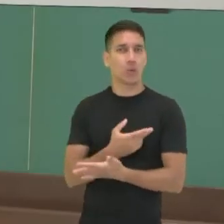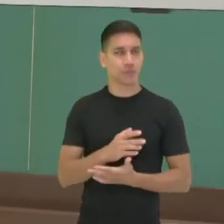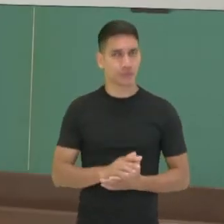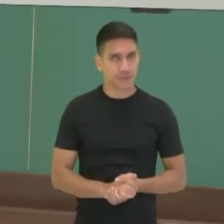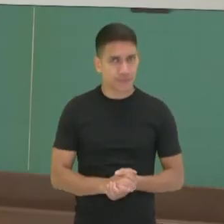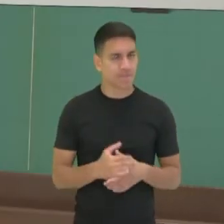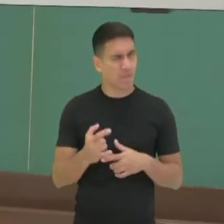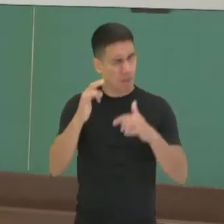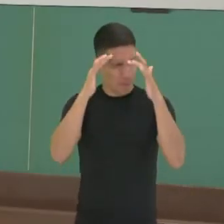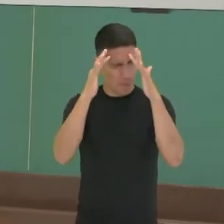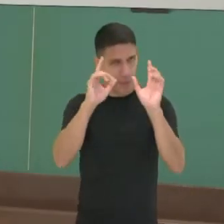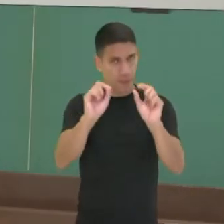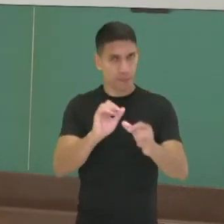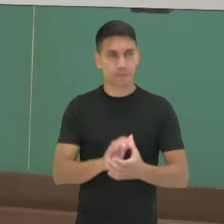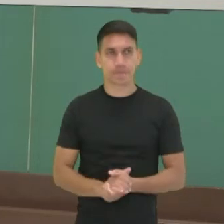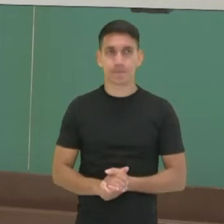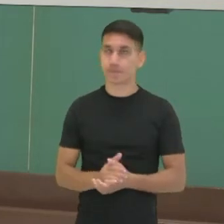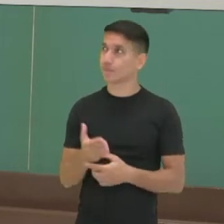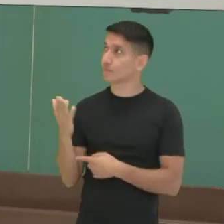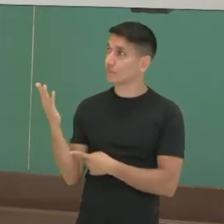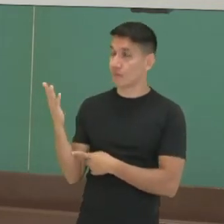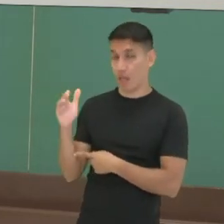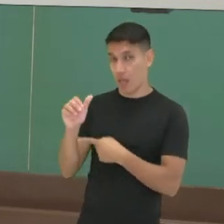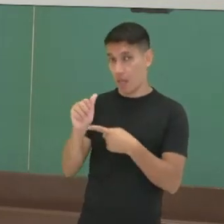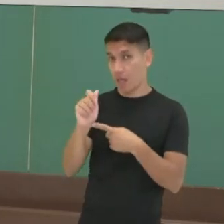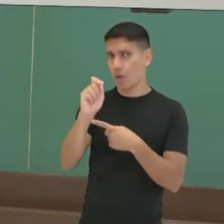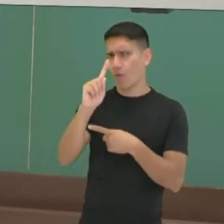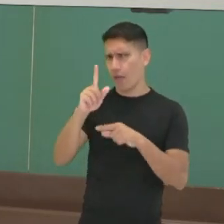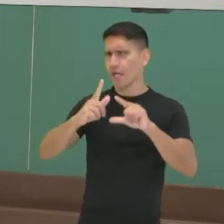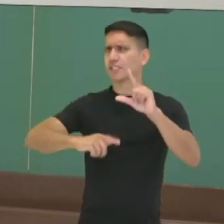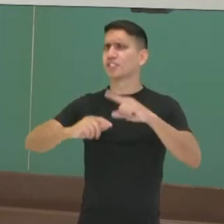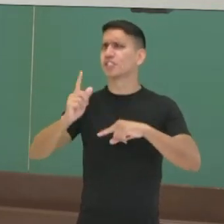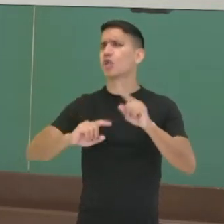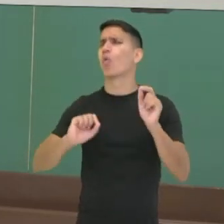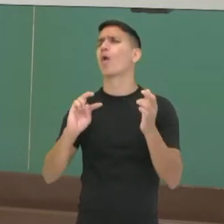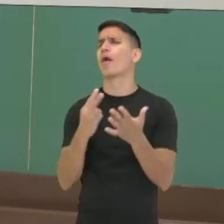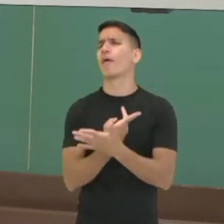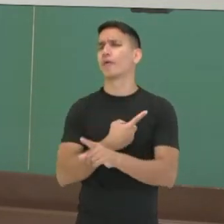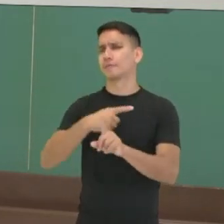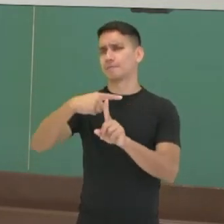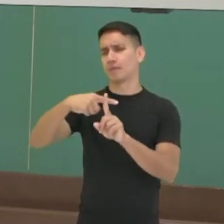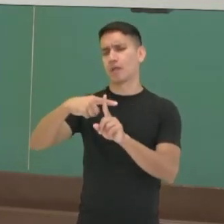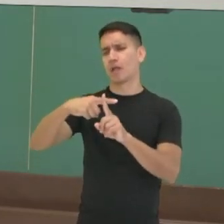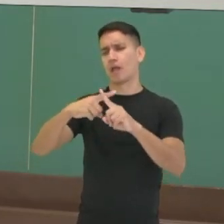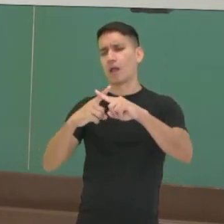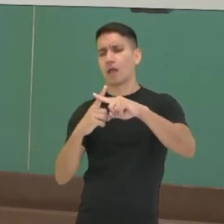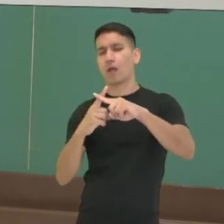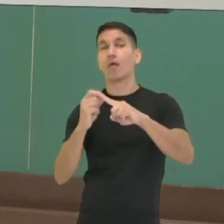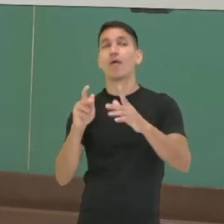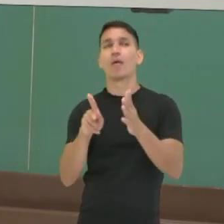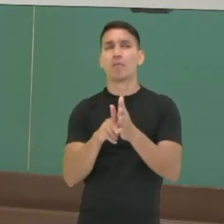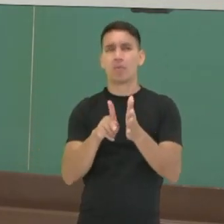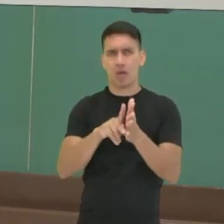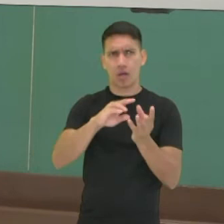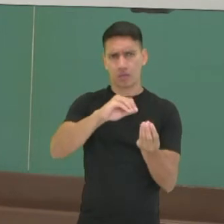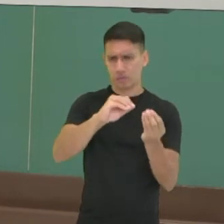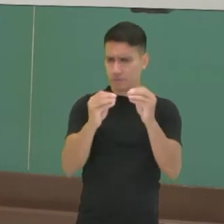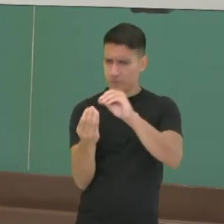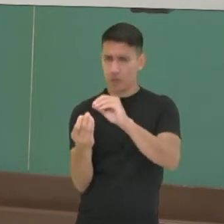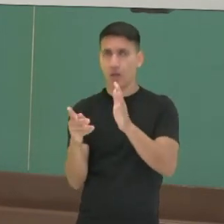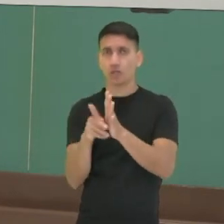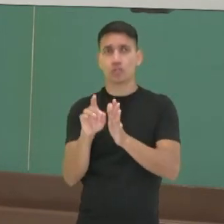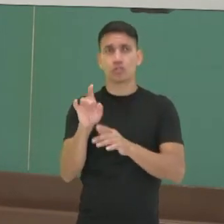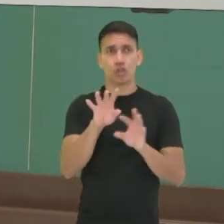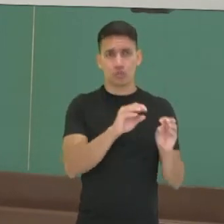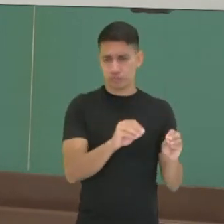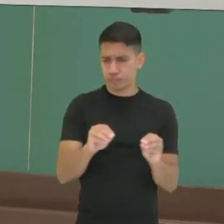pensar aqui. A primeira eu tenho uma estrela. O que aconteceu com essa estrela? Ela foi transladada de lugar? Ela só saiu daqui e